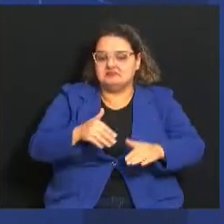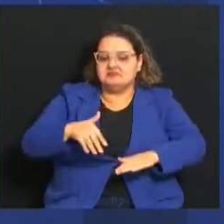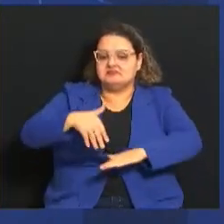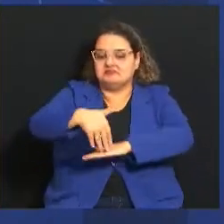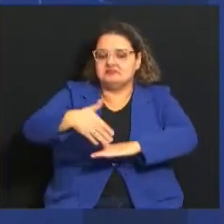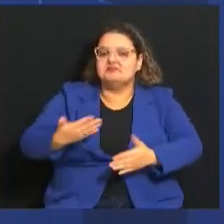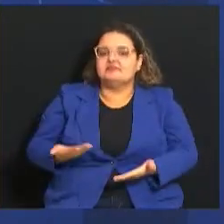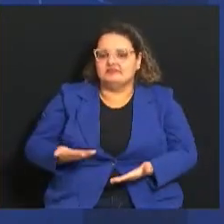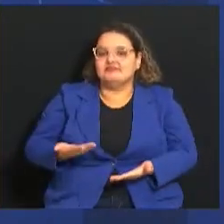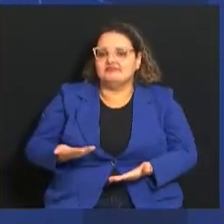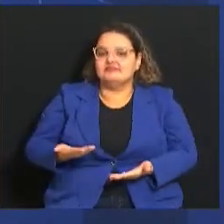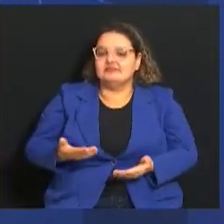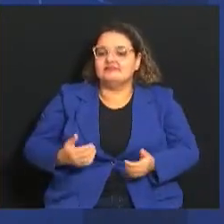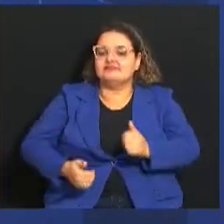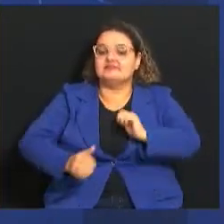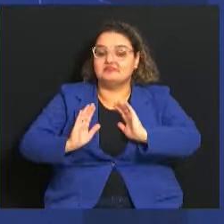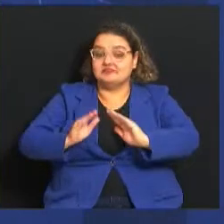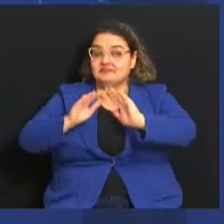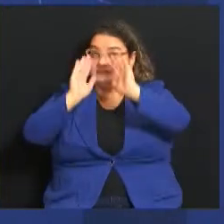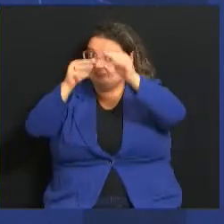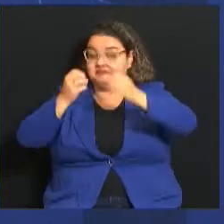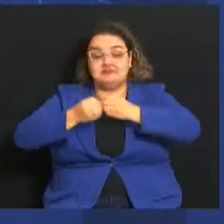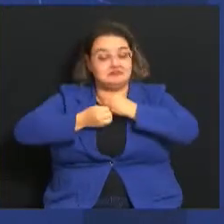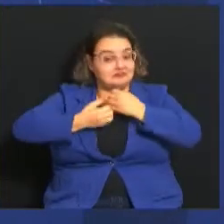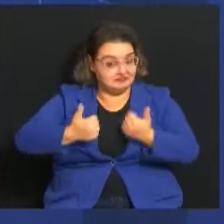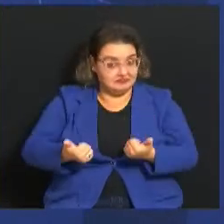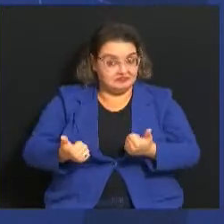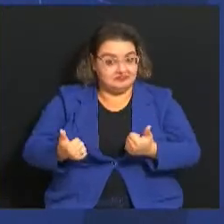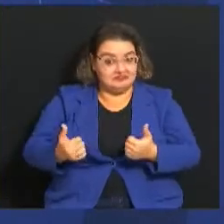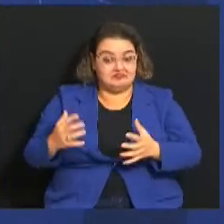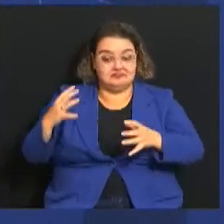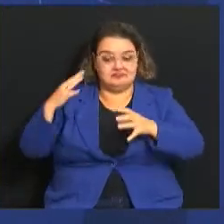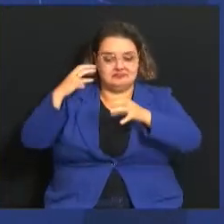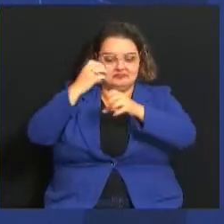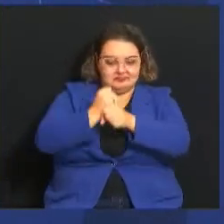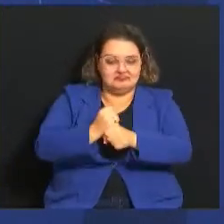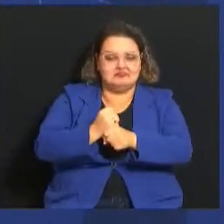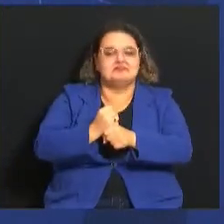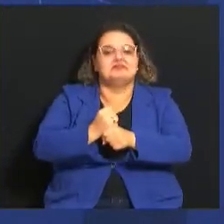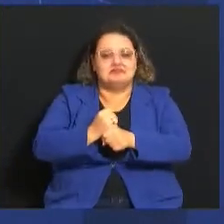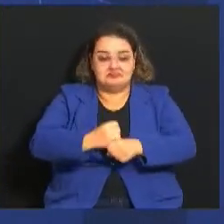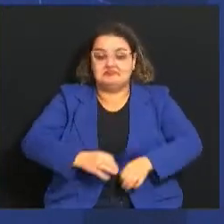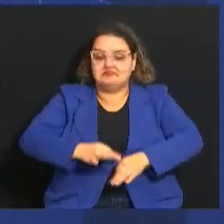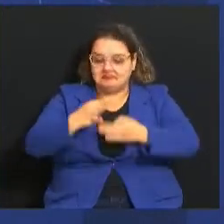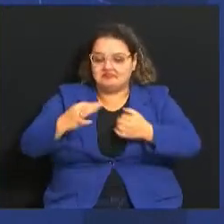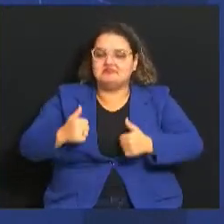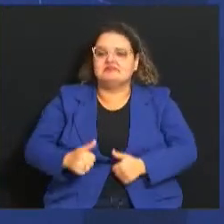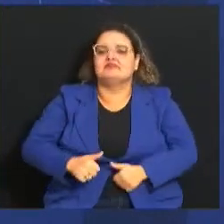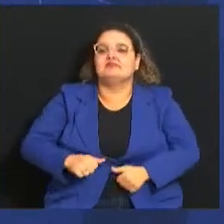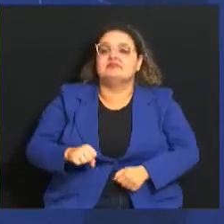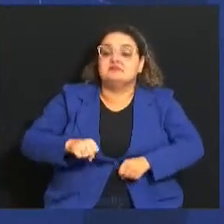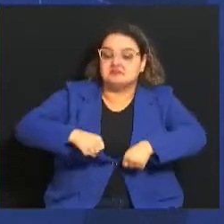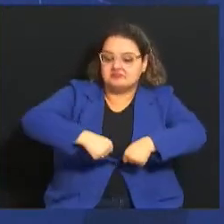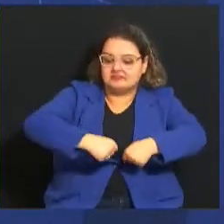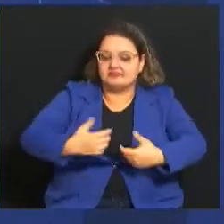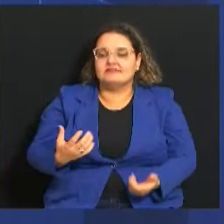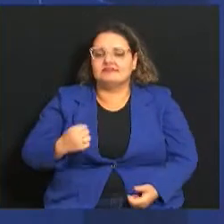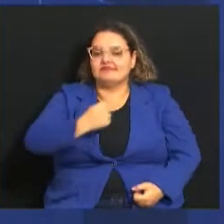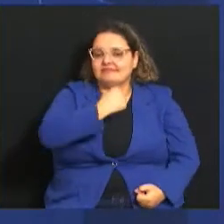placar, jogando bem, com ótima pontuação, e a defesa funcionando, né? Sofrendo poucos pontos,